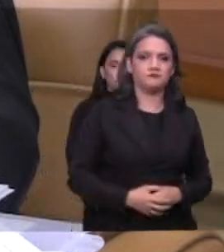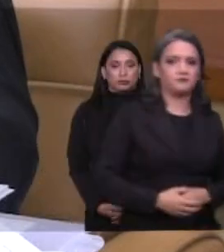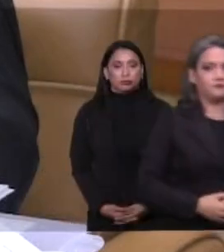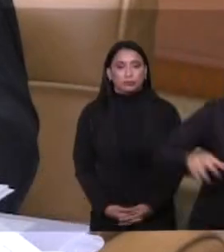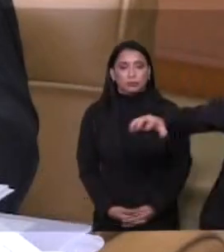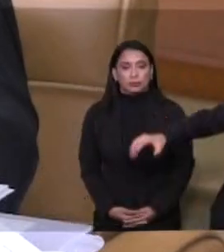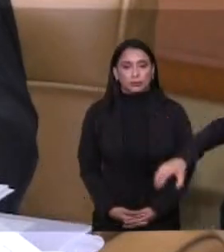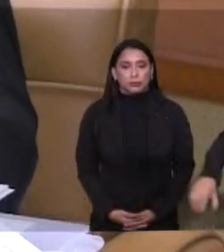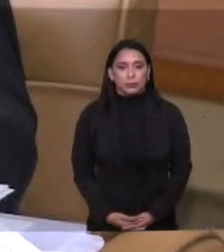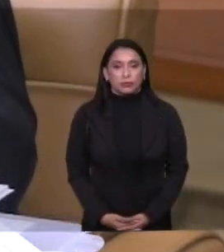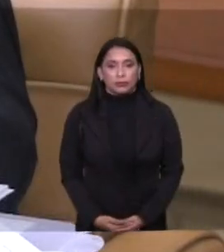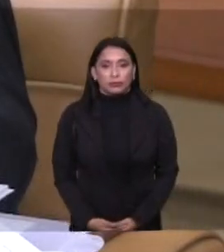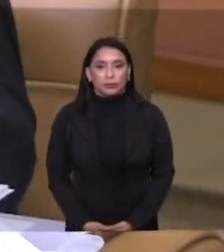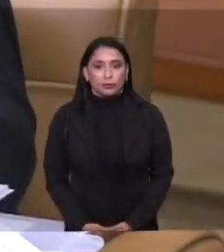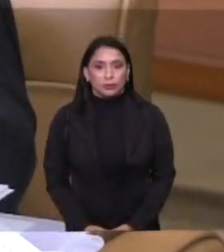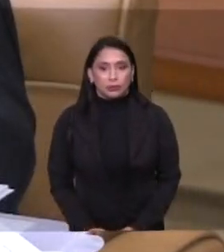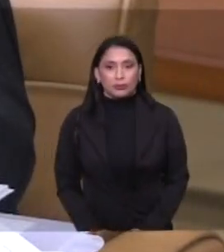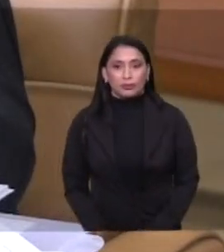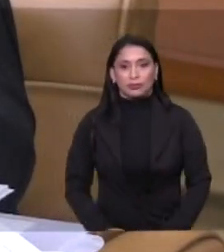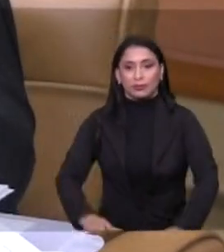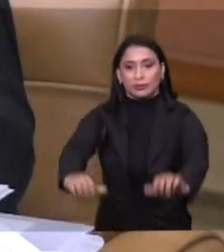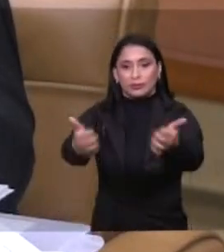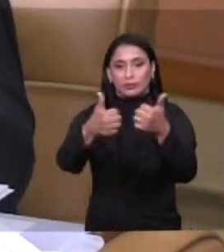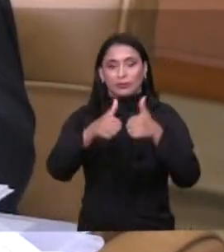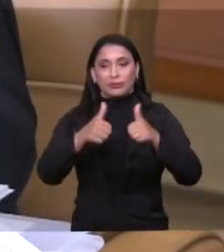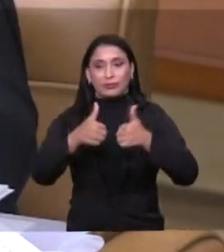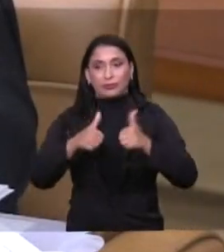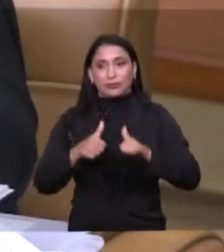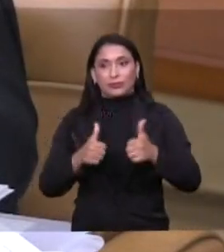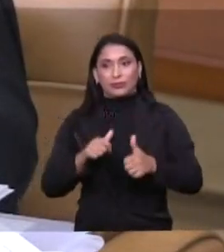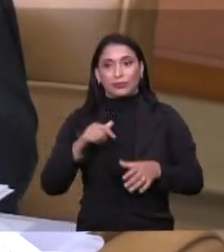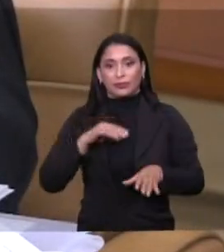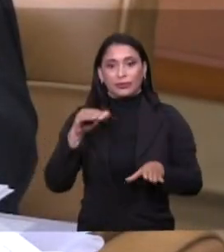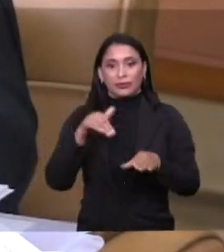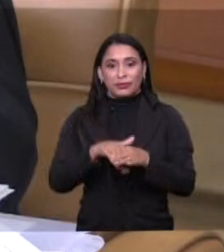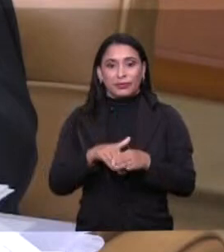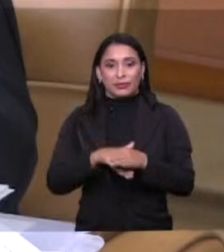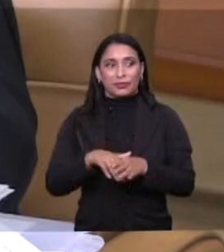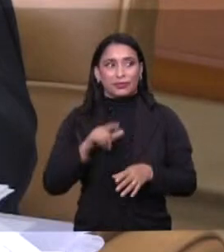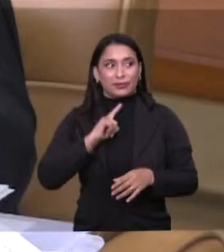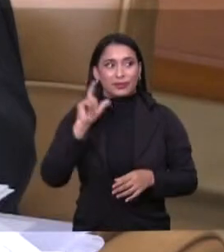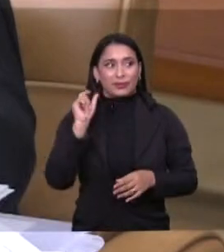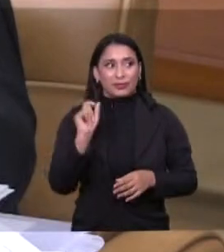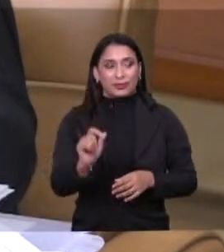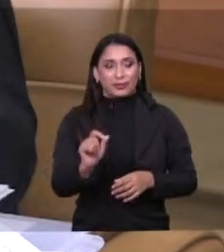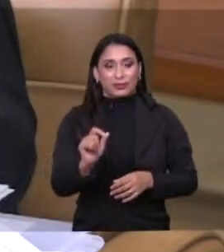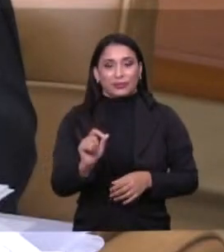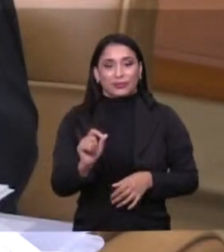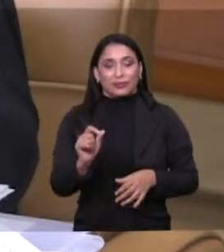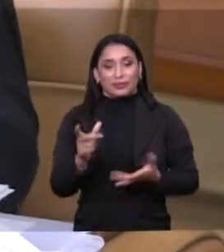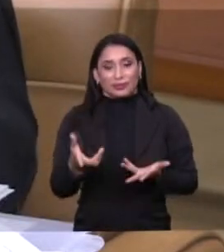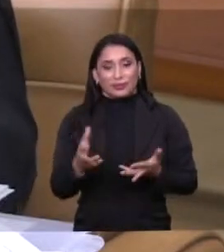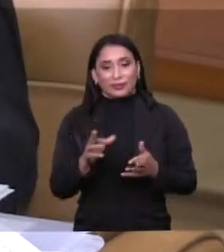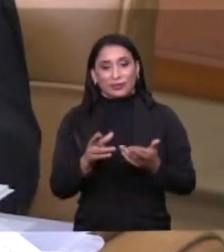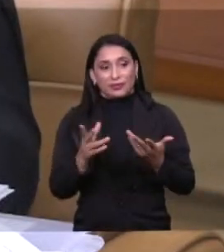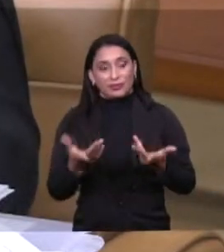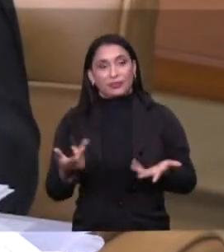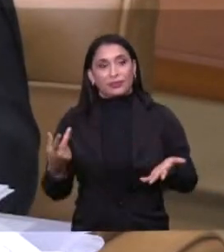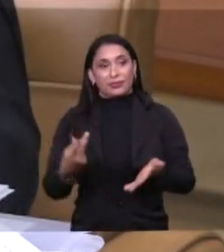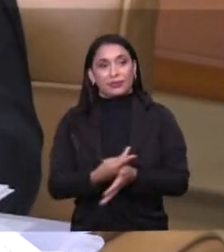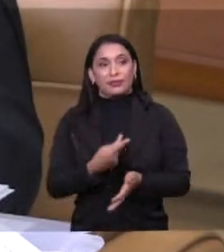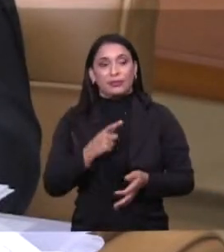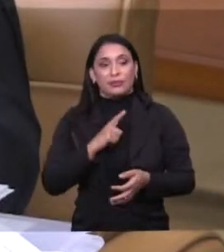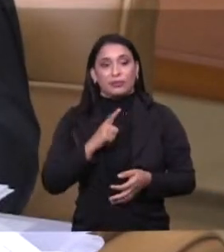eu analisando os votos proferidos, não me parece que tenha nenhuma divergência. O que ocorre é